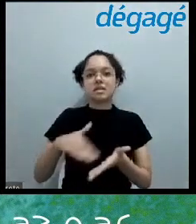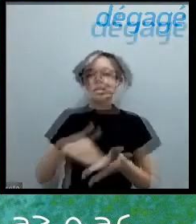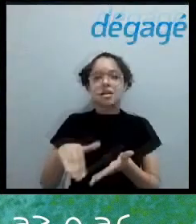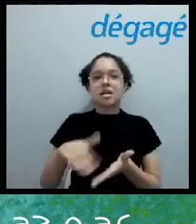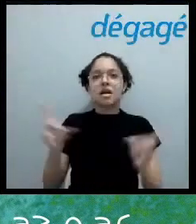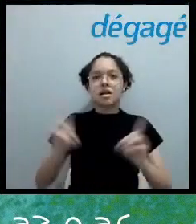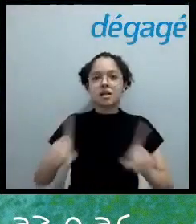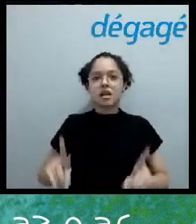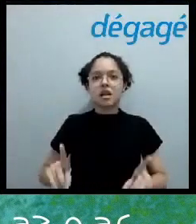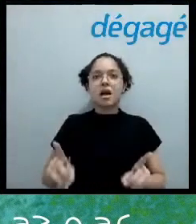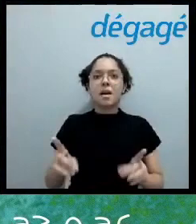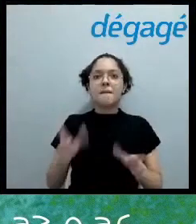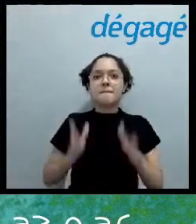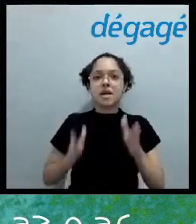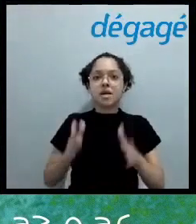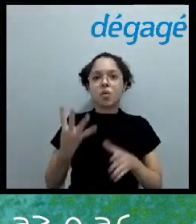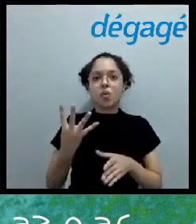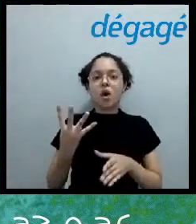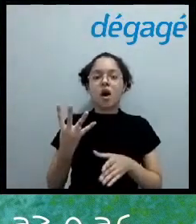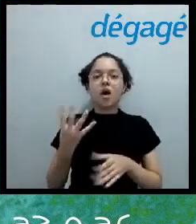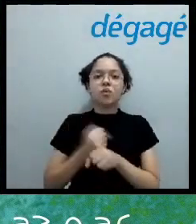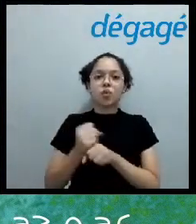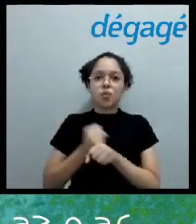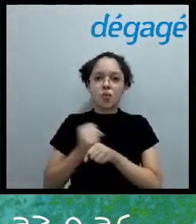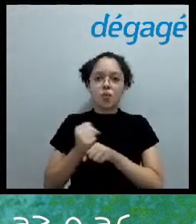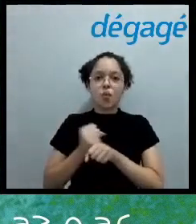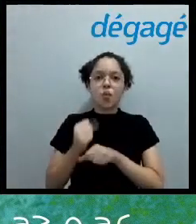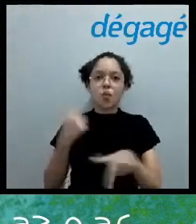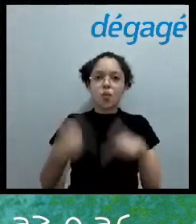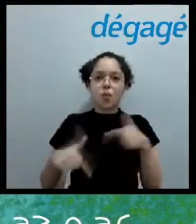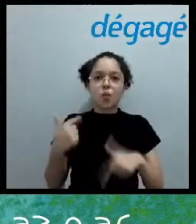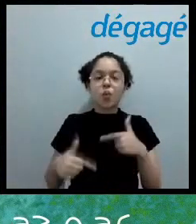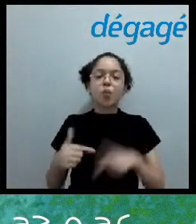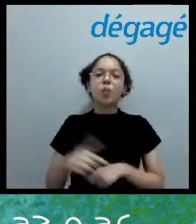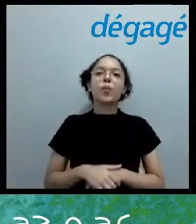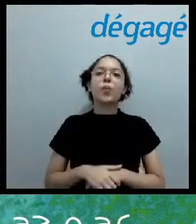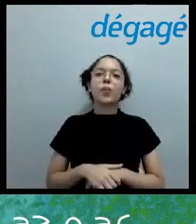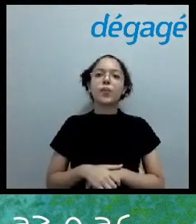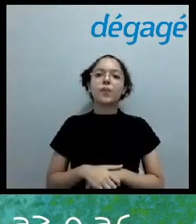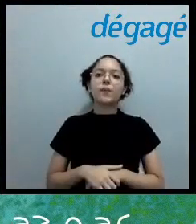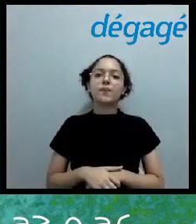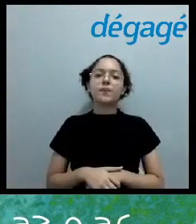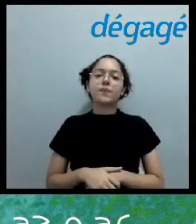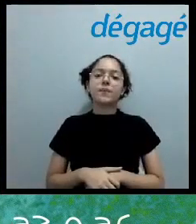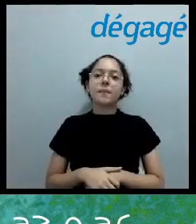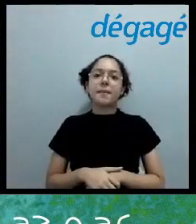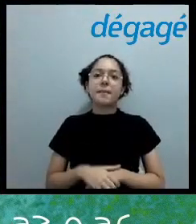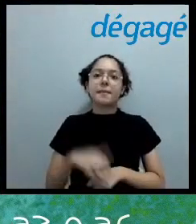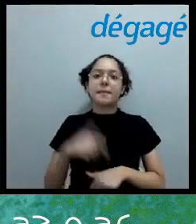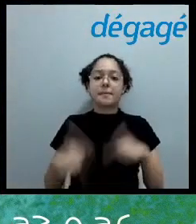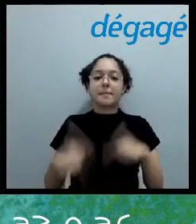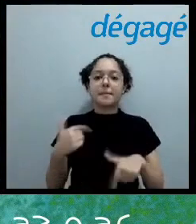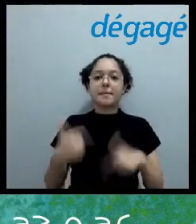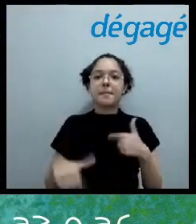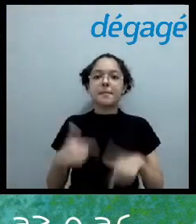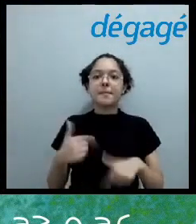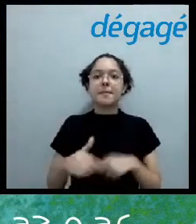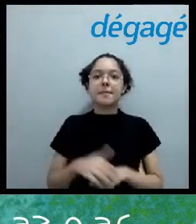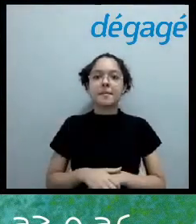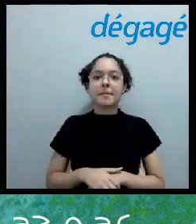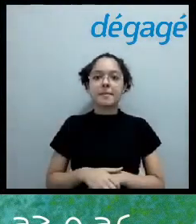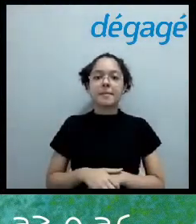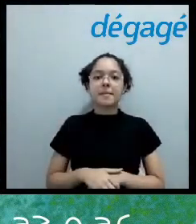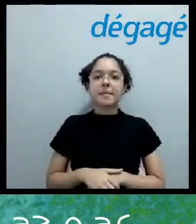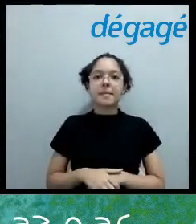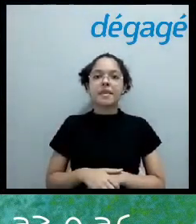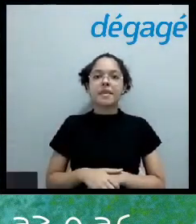lá em outras unidades que não são a unidade que a Aline trabalha. Trabalhei também no IPCEP, na ONG,